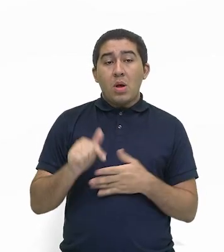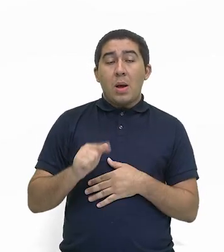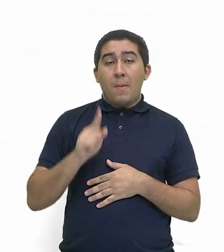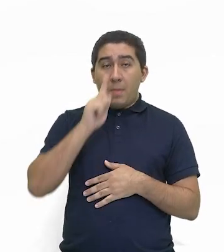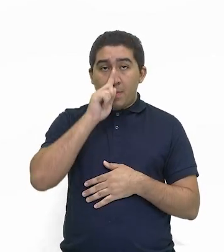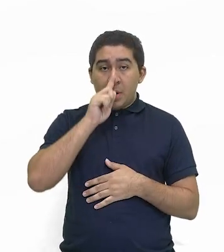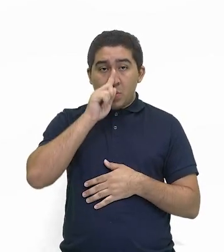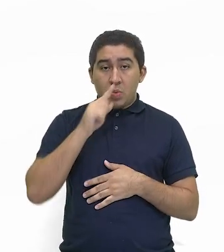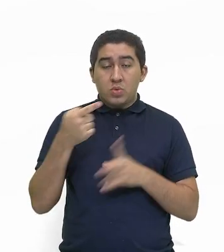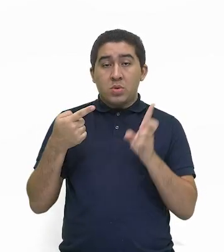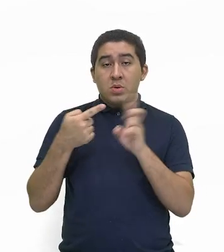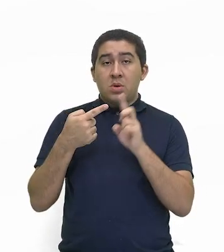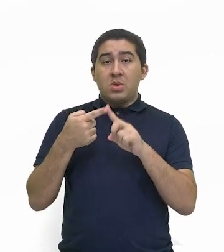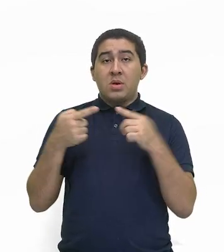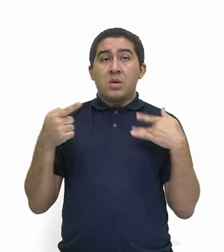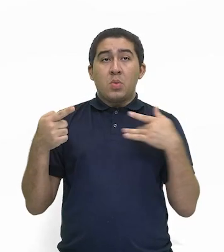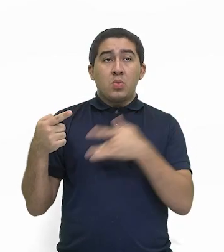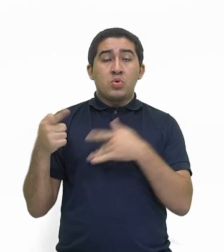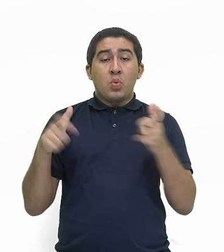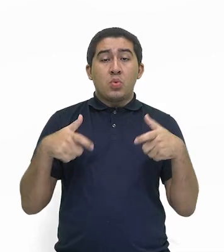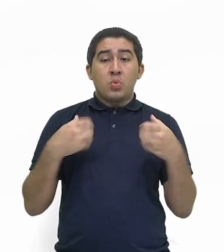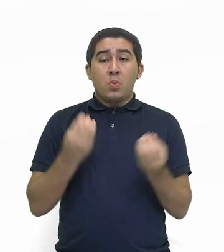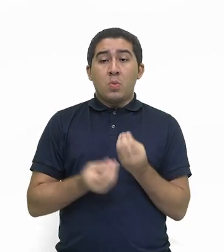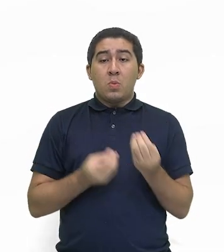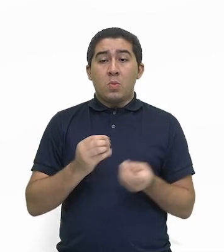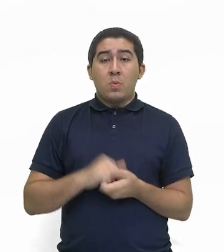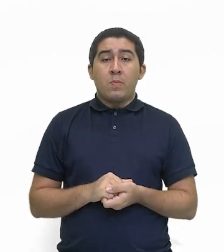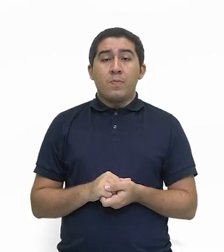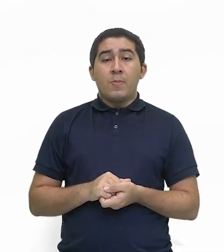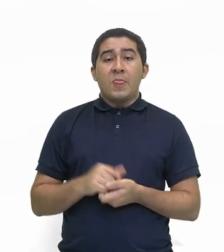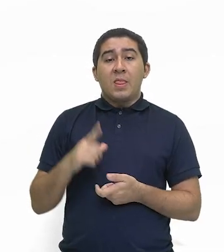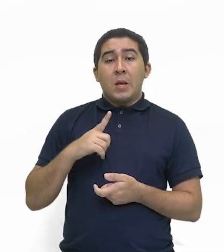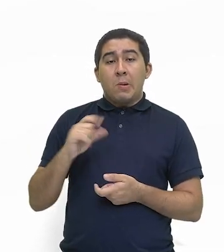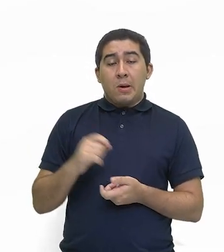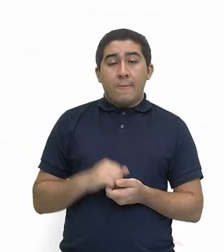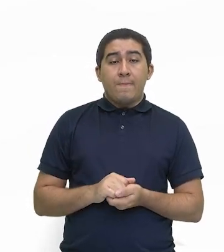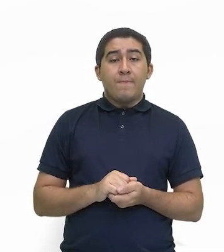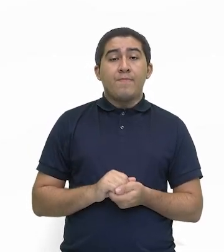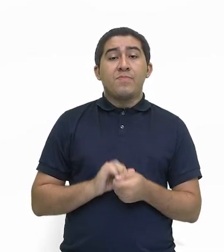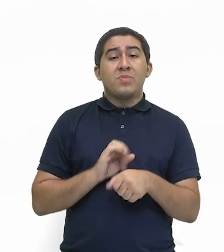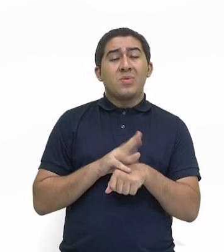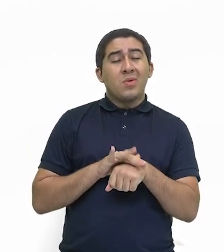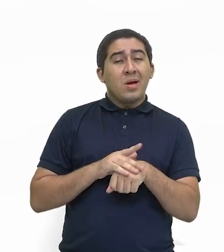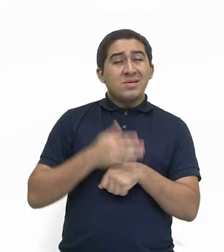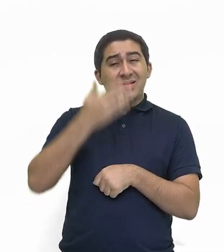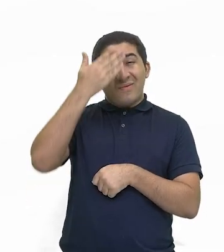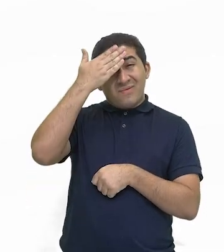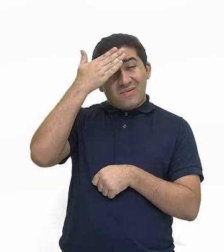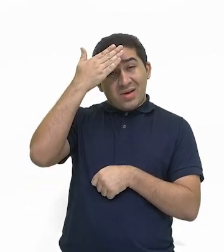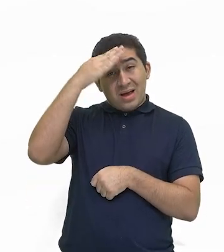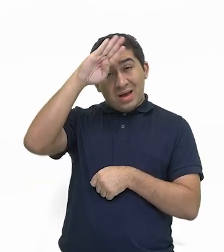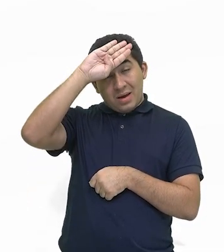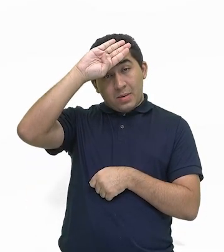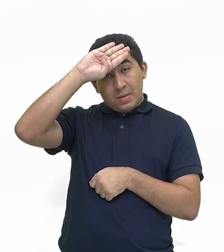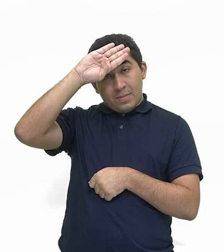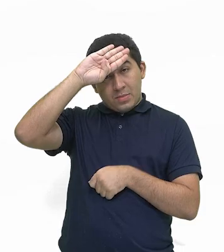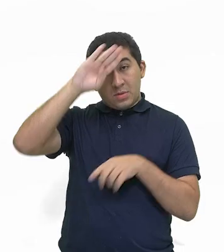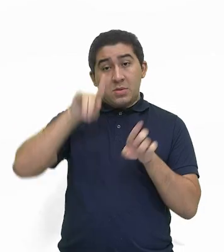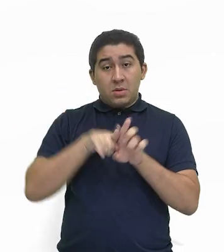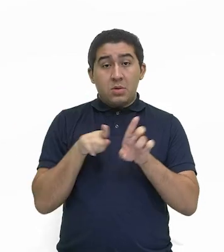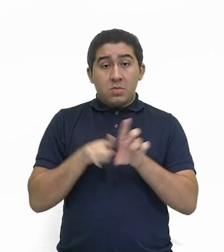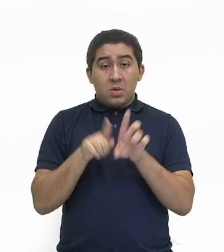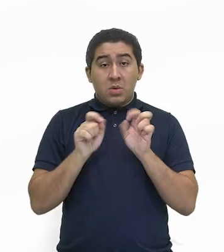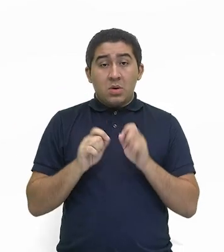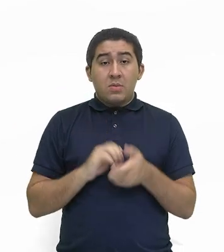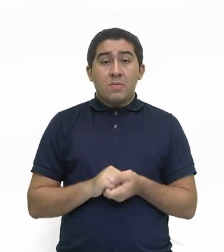antimônio para a nossa saúde? Intoxicação aguda, febre alta, irritação